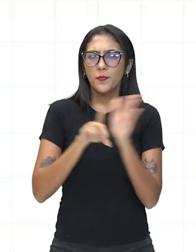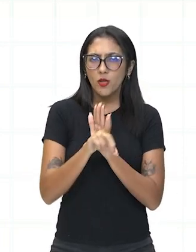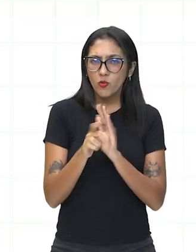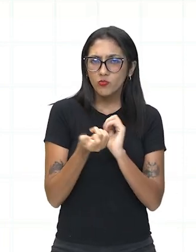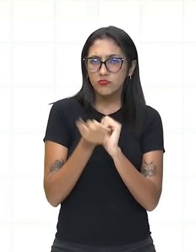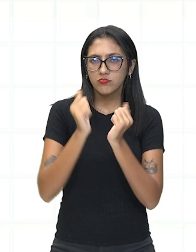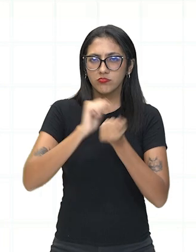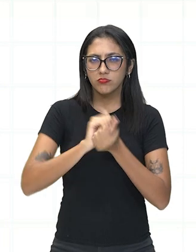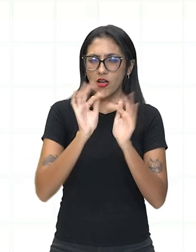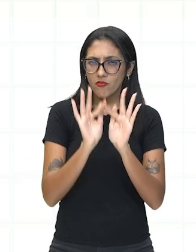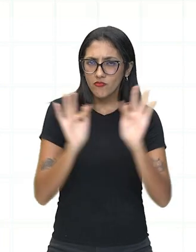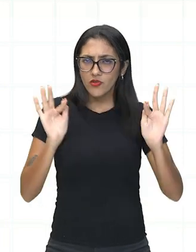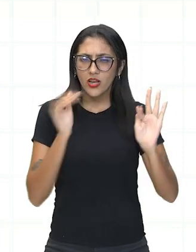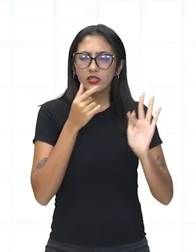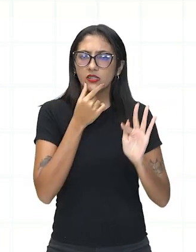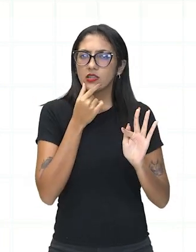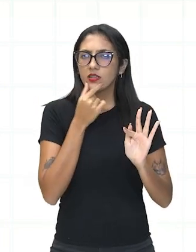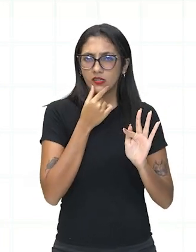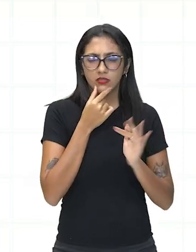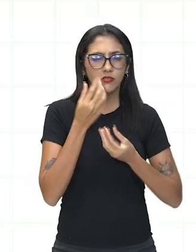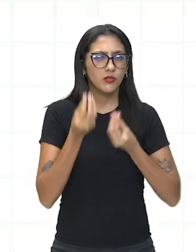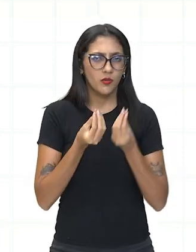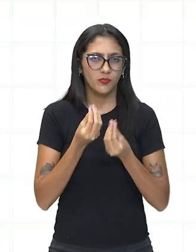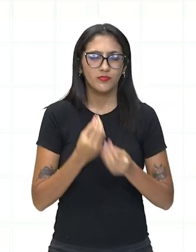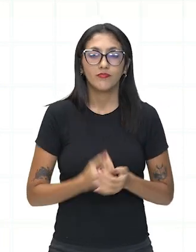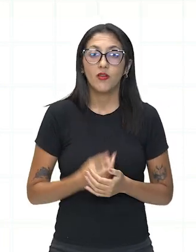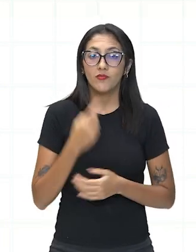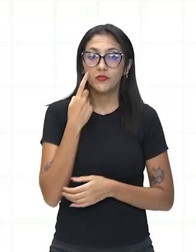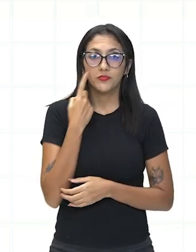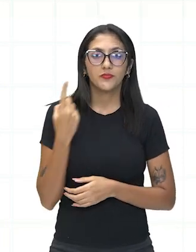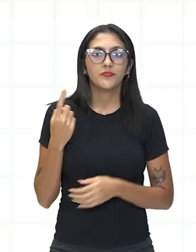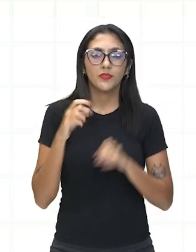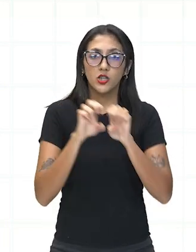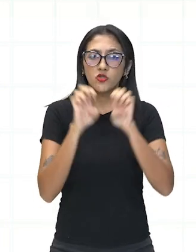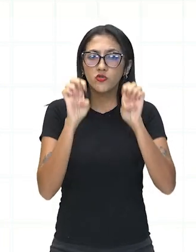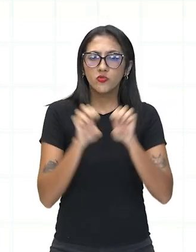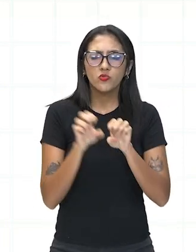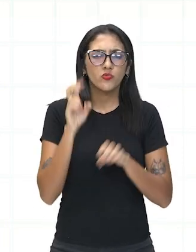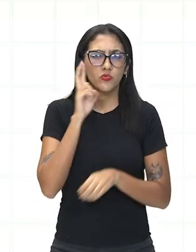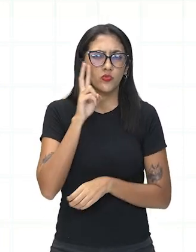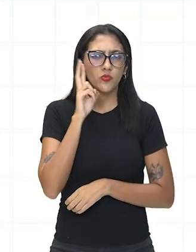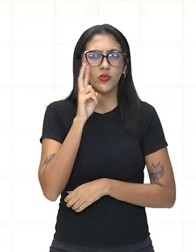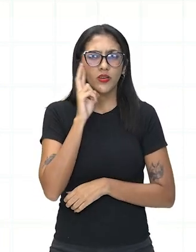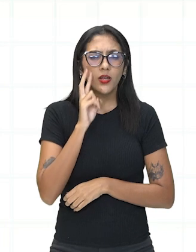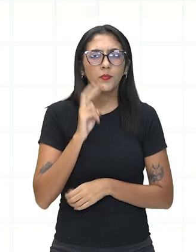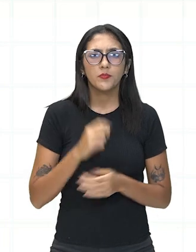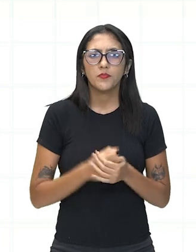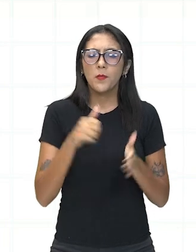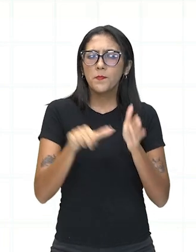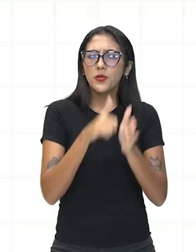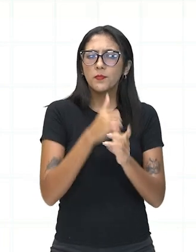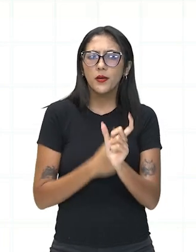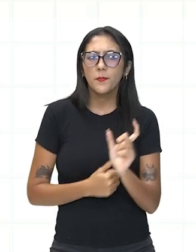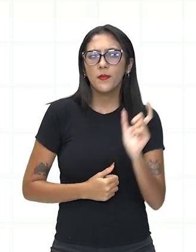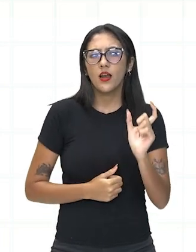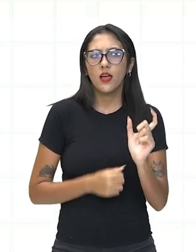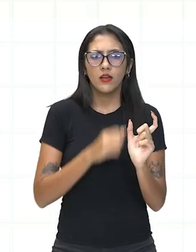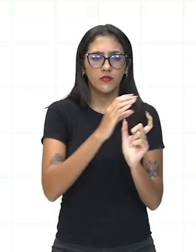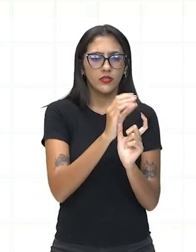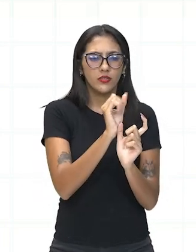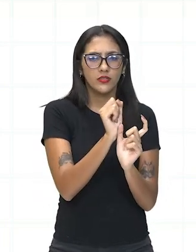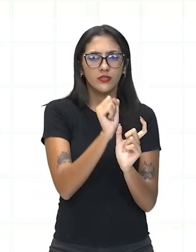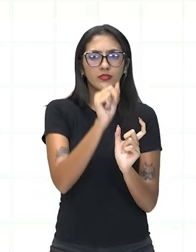Eles conseguem pintar? Vamos ver aqui comigo. Então, o primeiro elemento que eu preciso colocar aqui na ordem é o